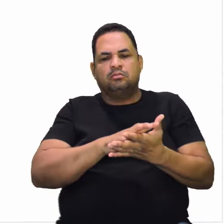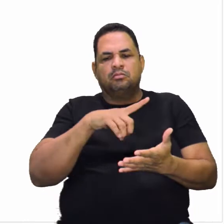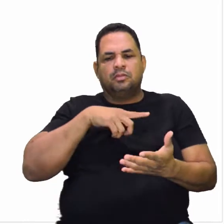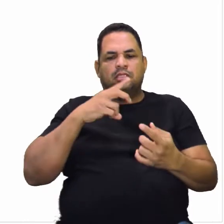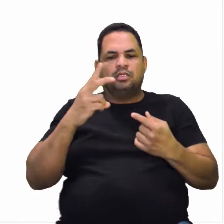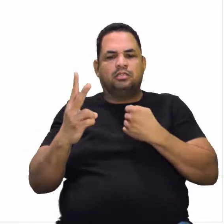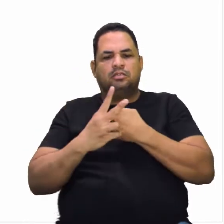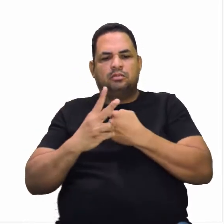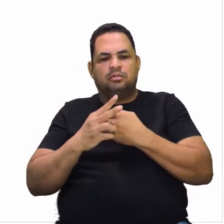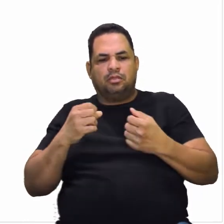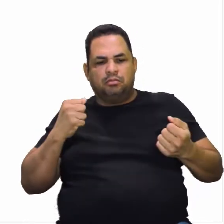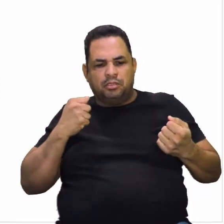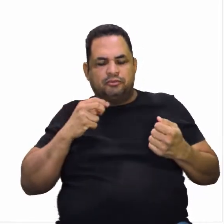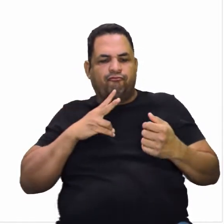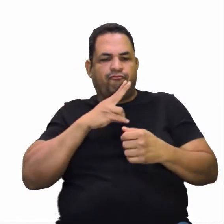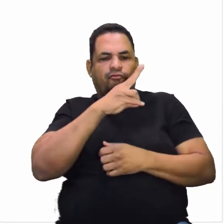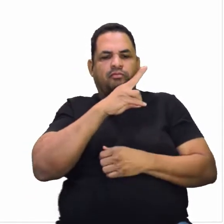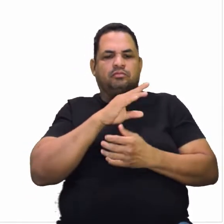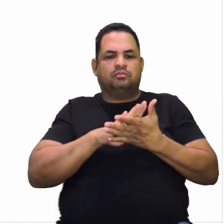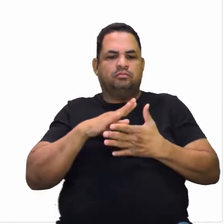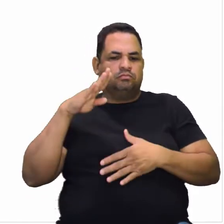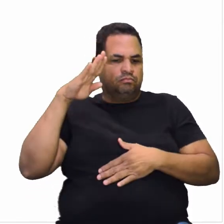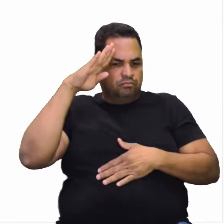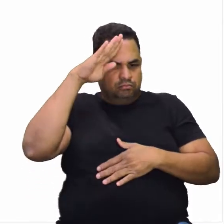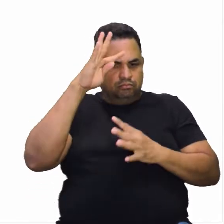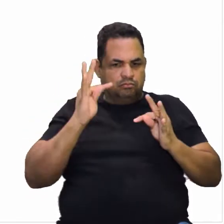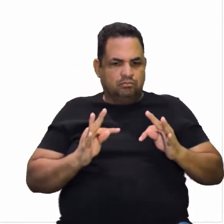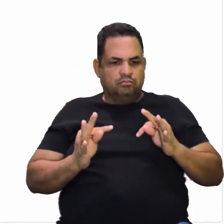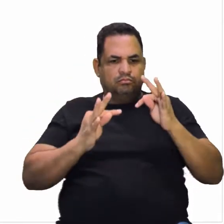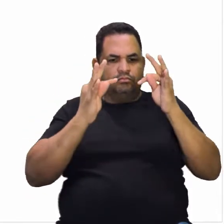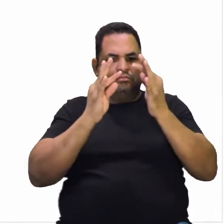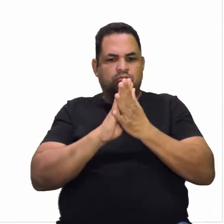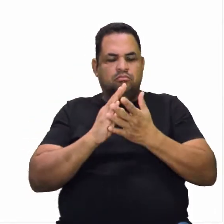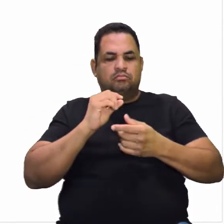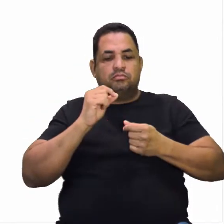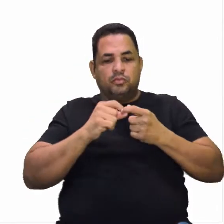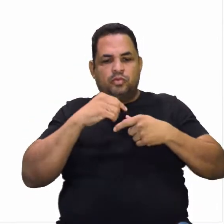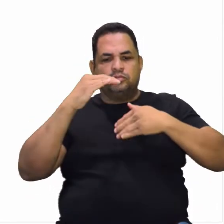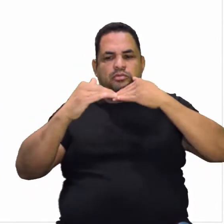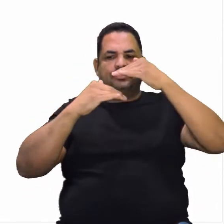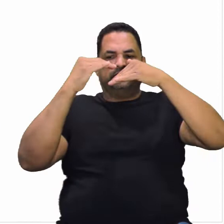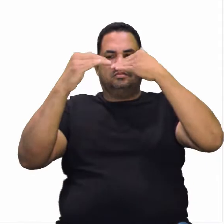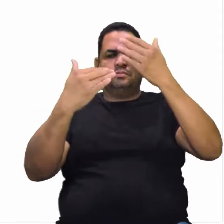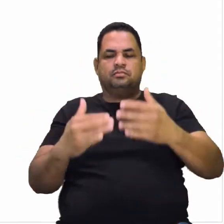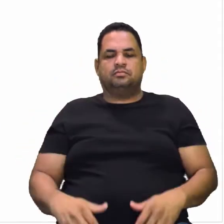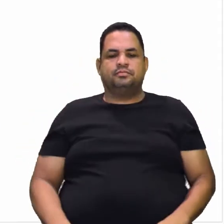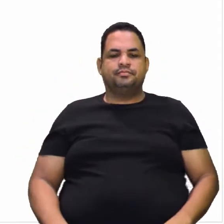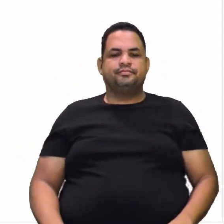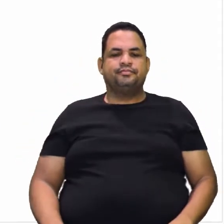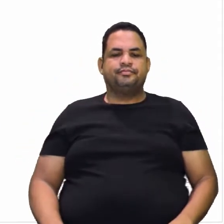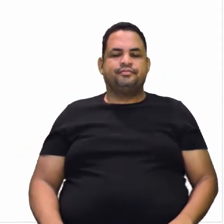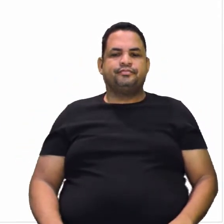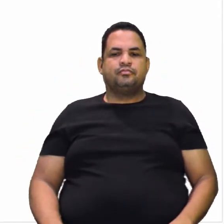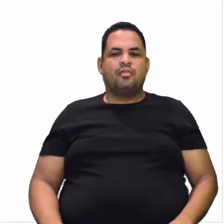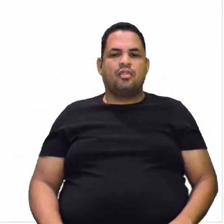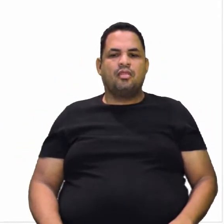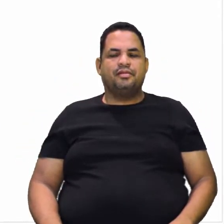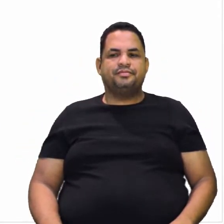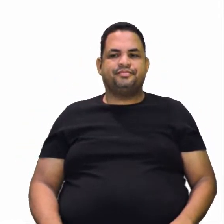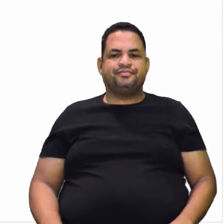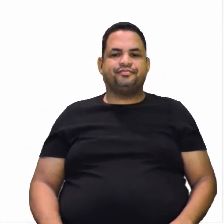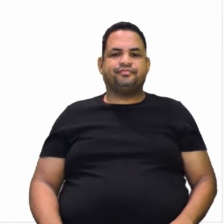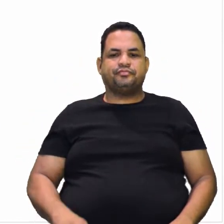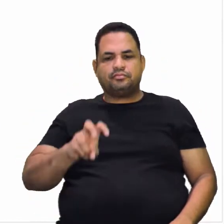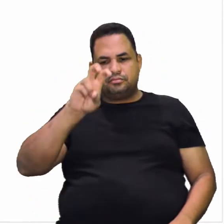mais sólida, o exército e a tecnologia em combate foram aumentando. Mas de início não era muito grande, não. Os